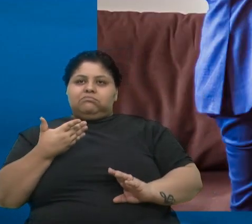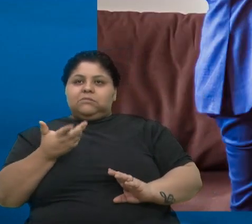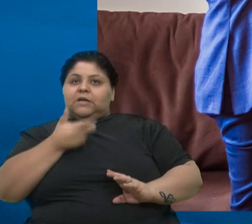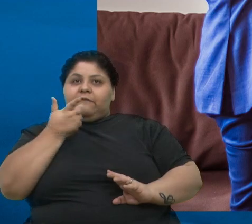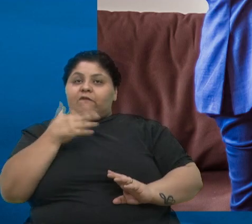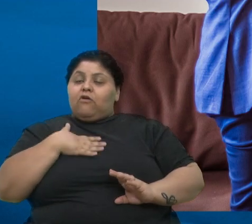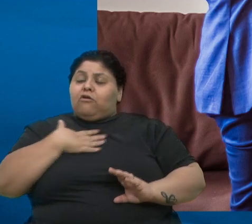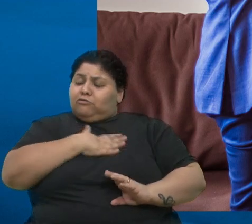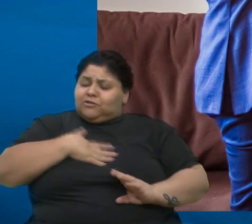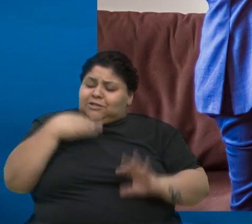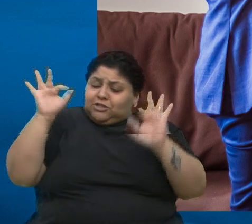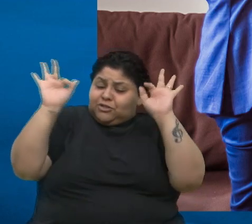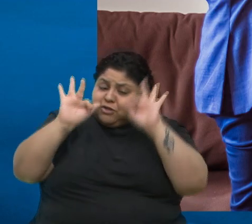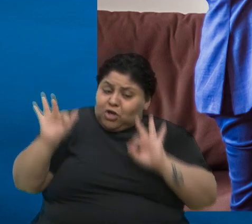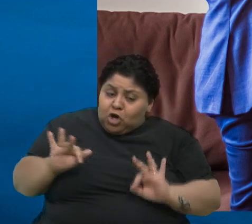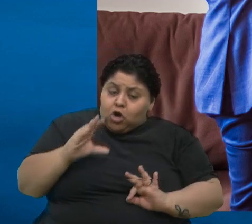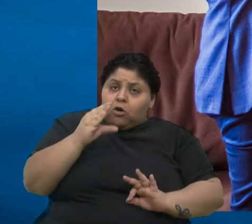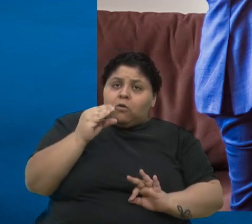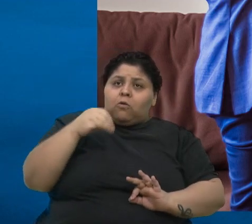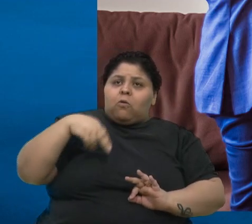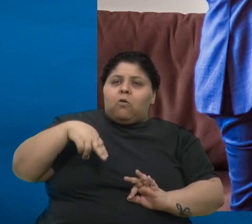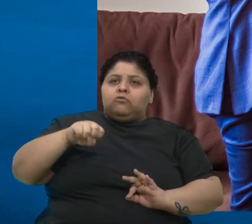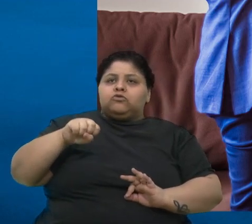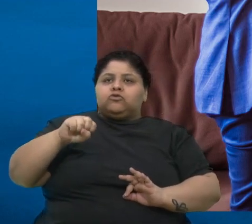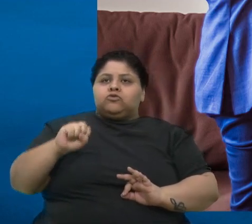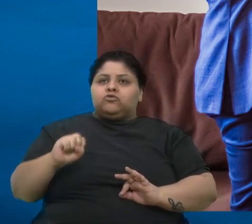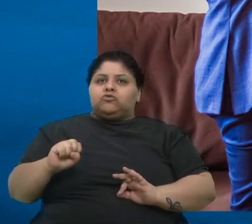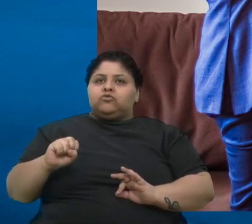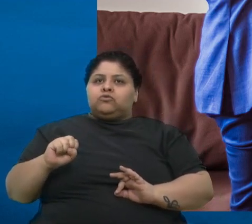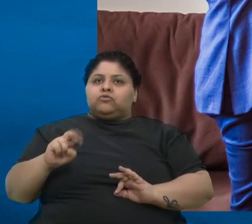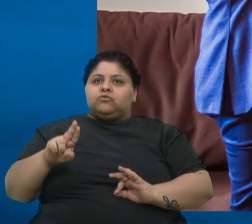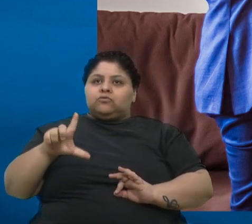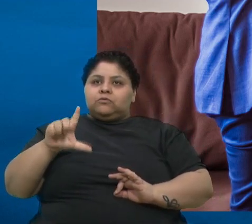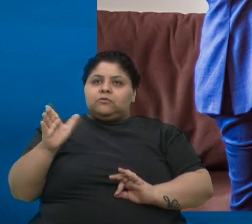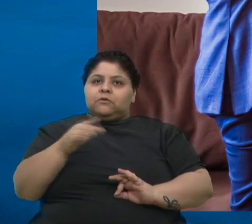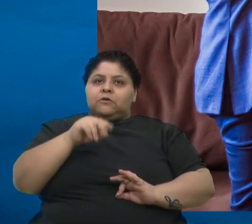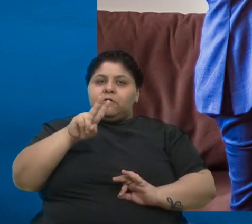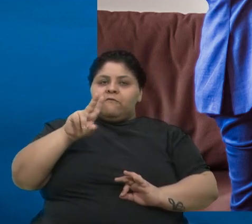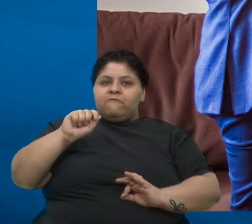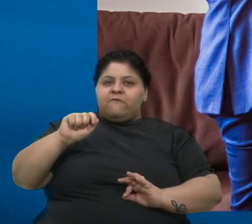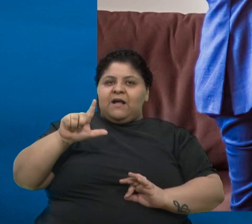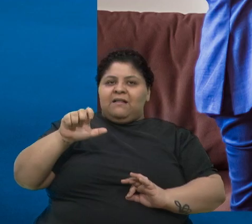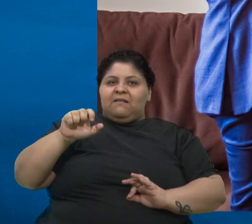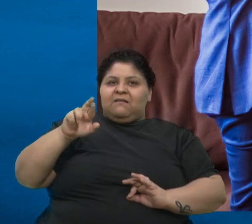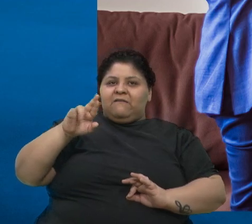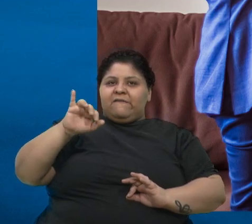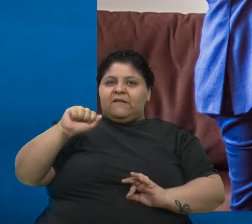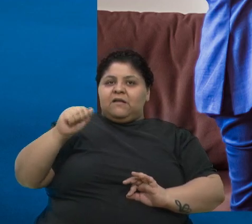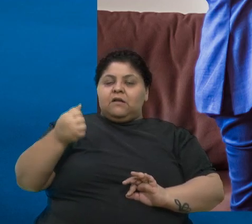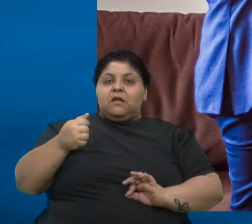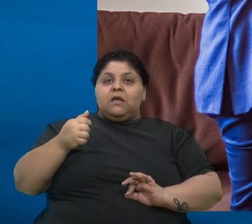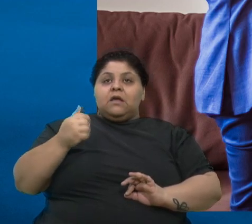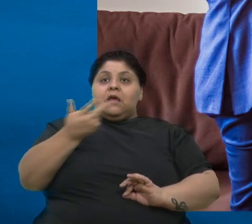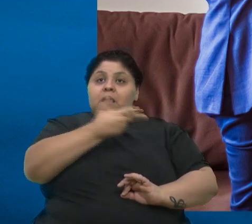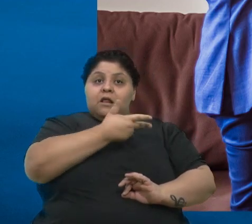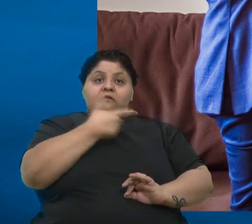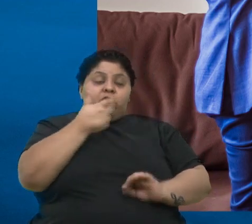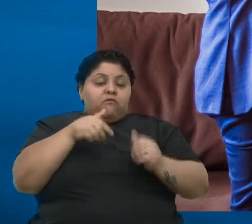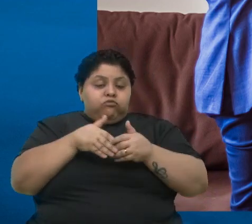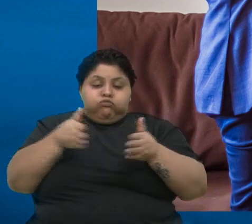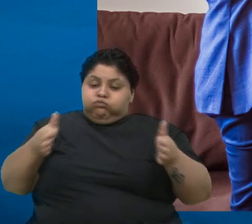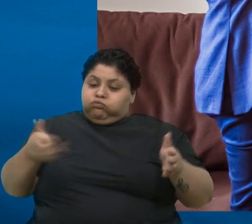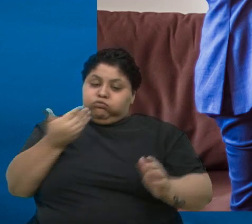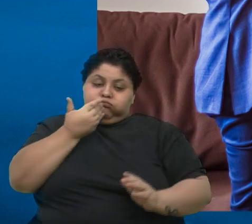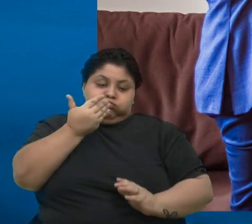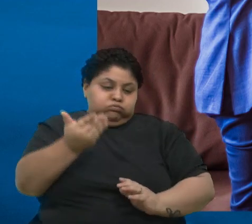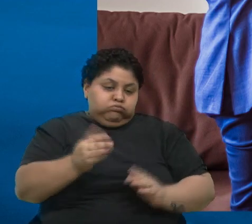feliz, o cônsul Valério é uma pessoa muito acessível, e ele se colocou realmente à disposição, me pediu alguns requisitos,